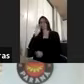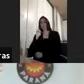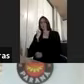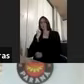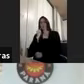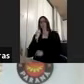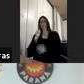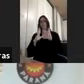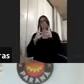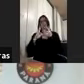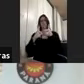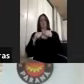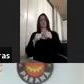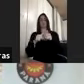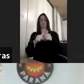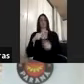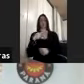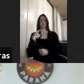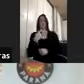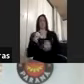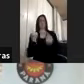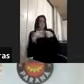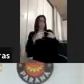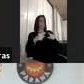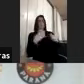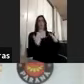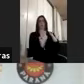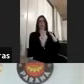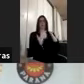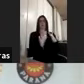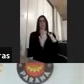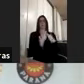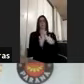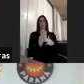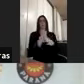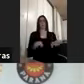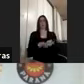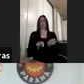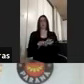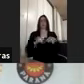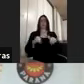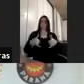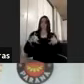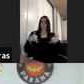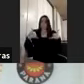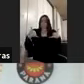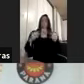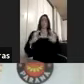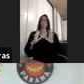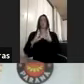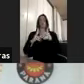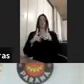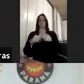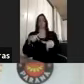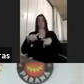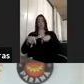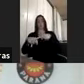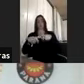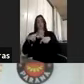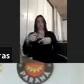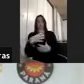pelo que a empresa fez, mas também a gente sente muito orgulho da raça, de ver a forma como